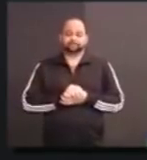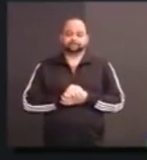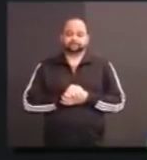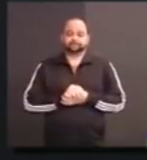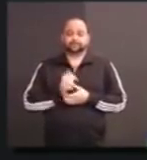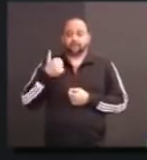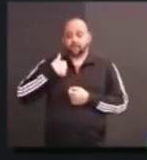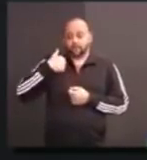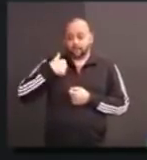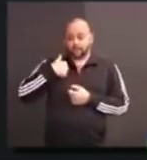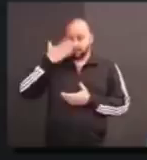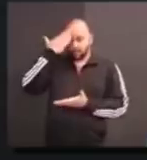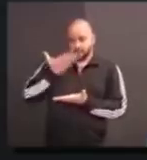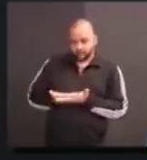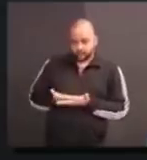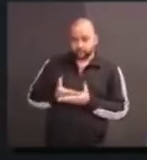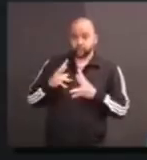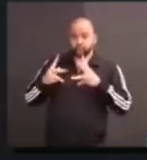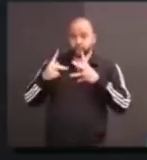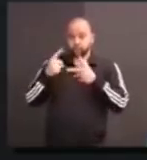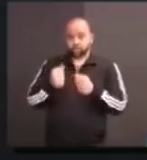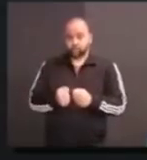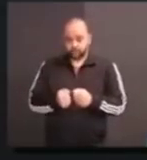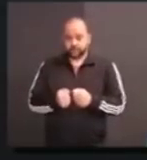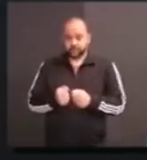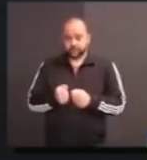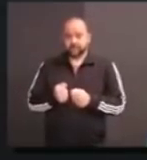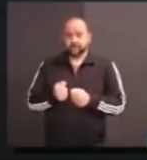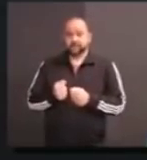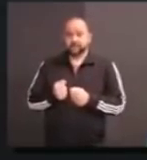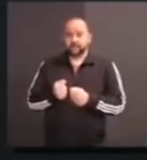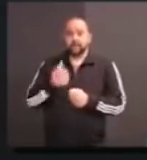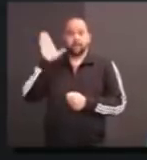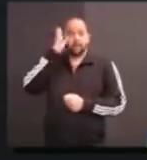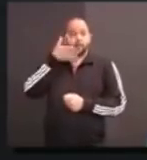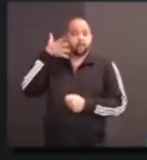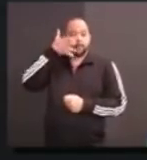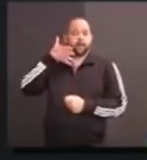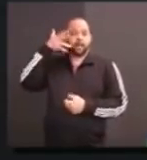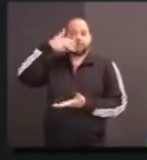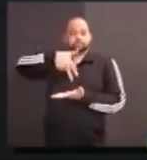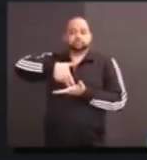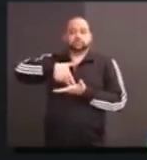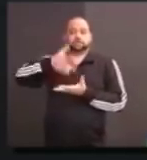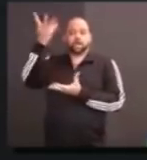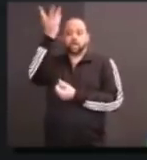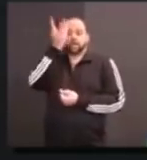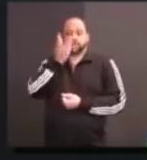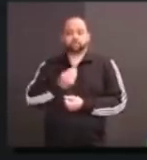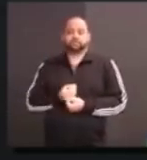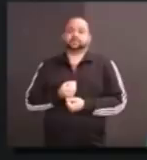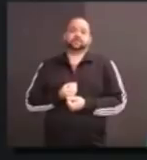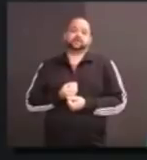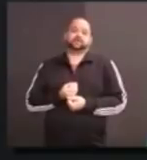E eu acredito que todo orador espírita, se o congresso é espírita,